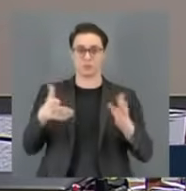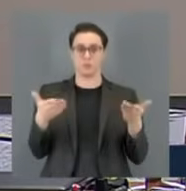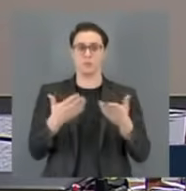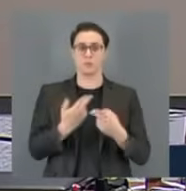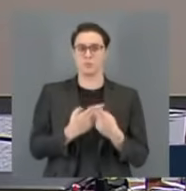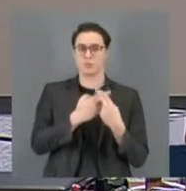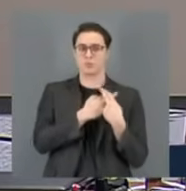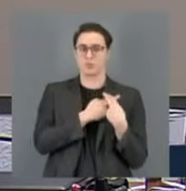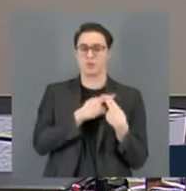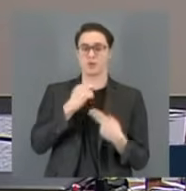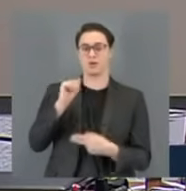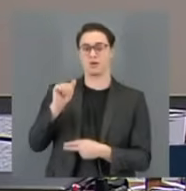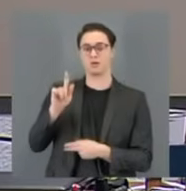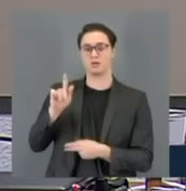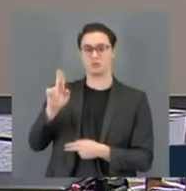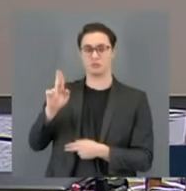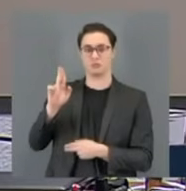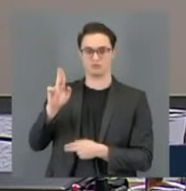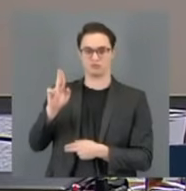responsabilidade da AGU.